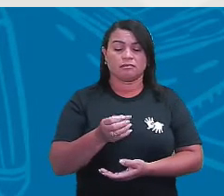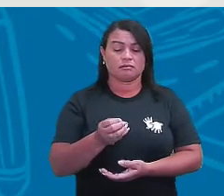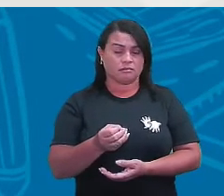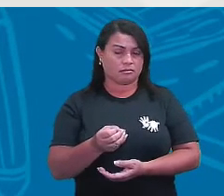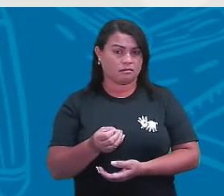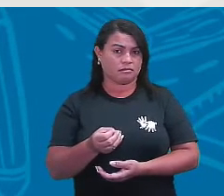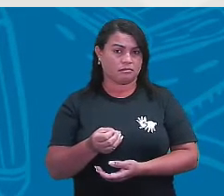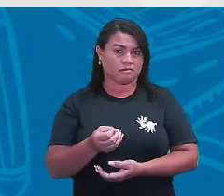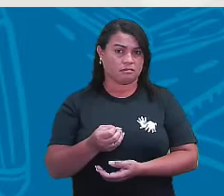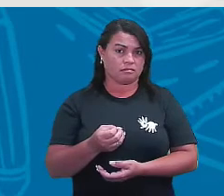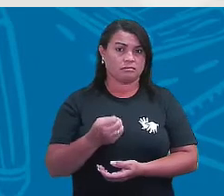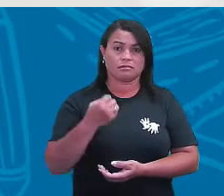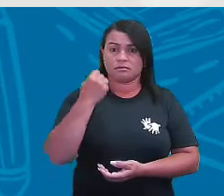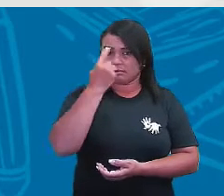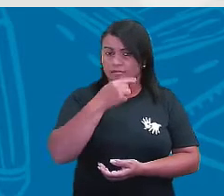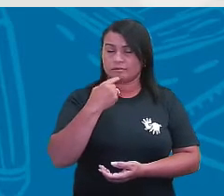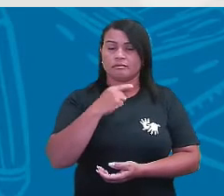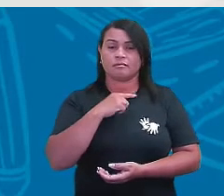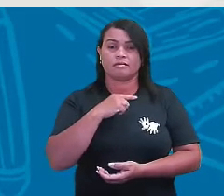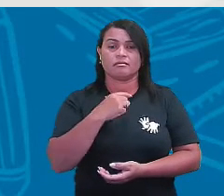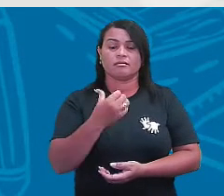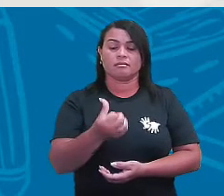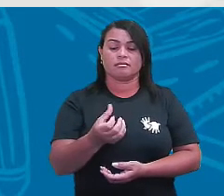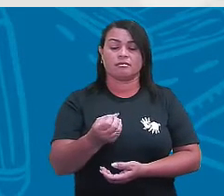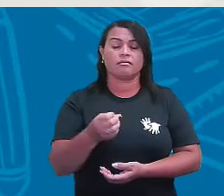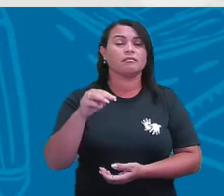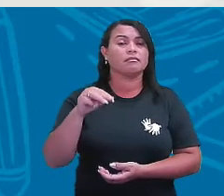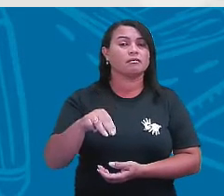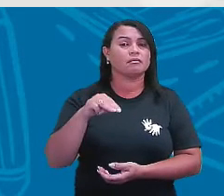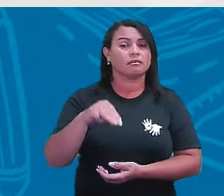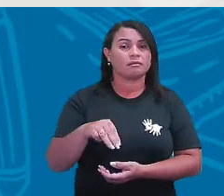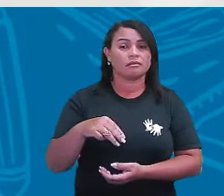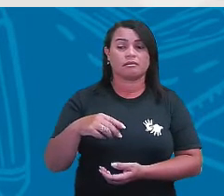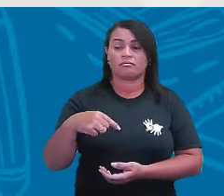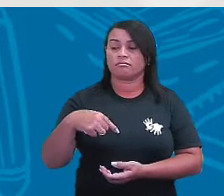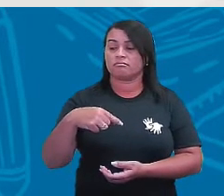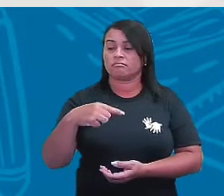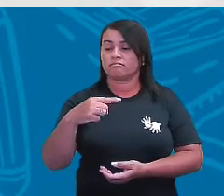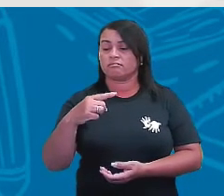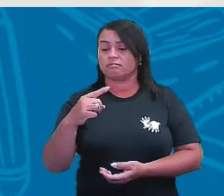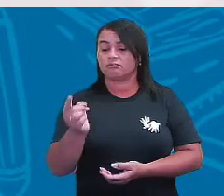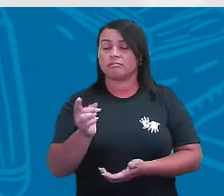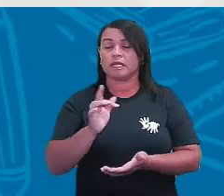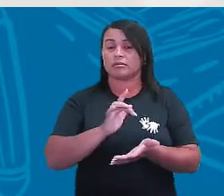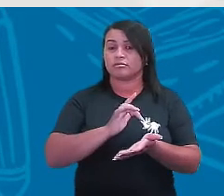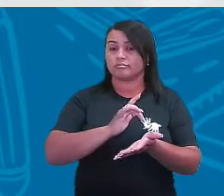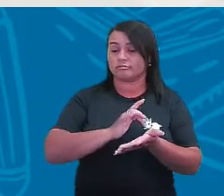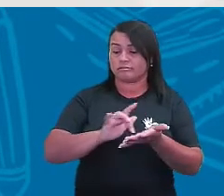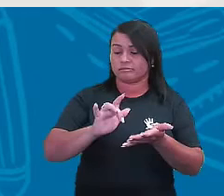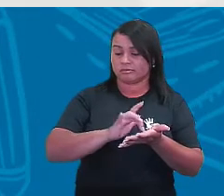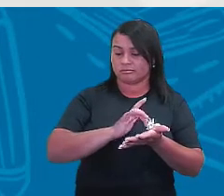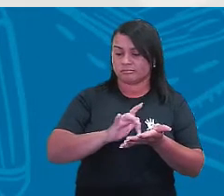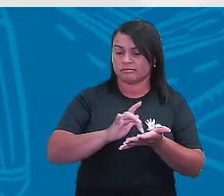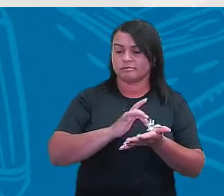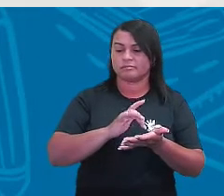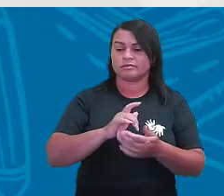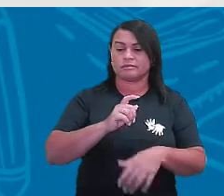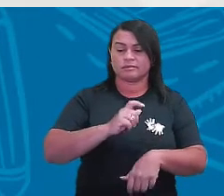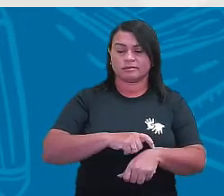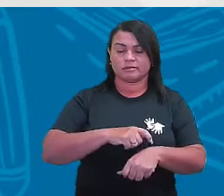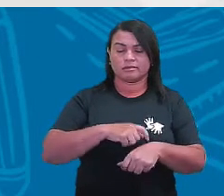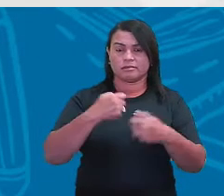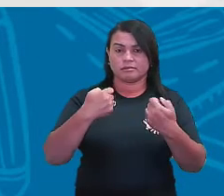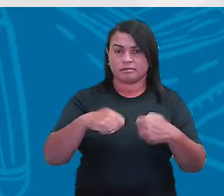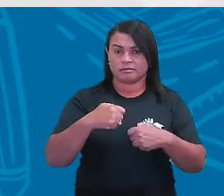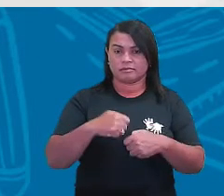60 minutos. Então, ali no relógio digital, para bater meia hora, tem que estar com 30.